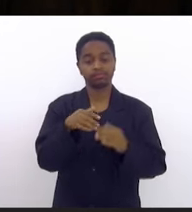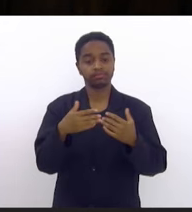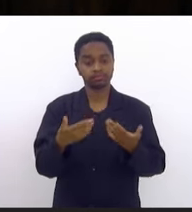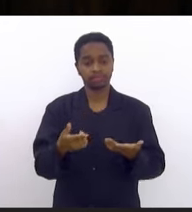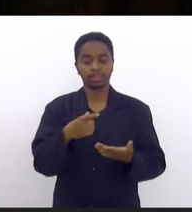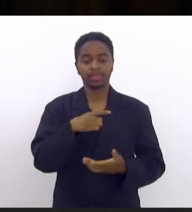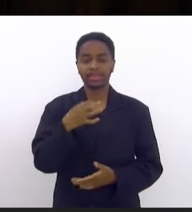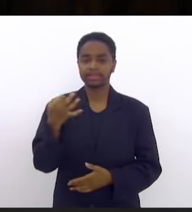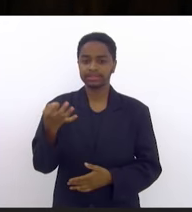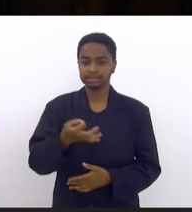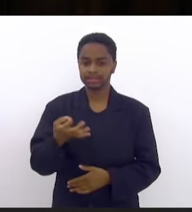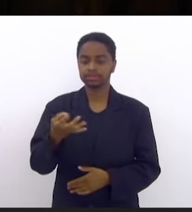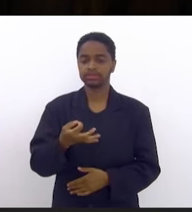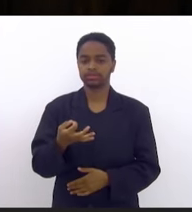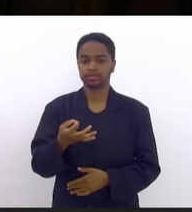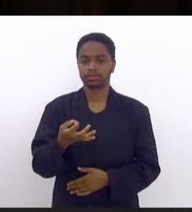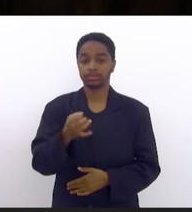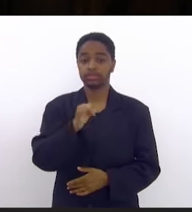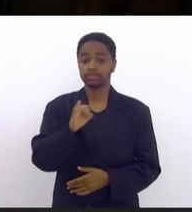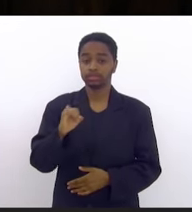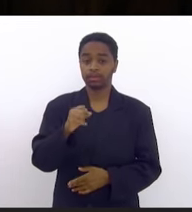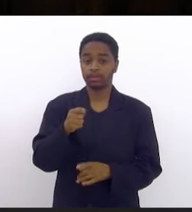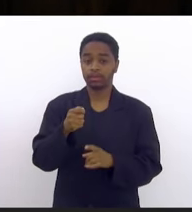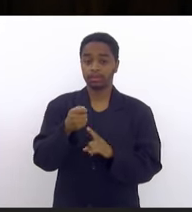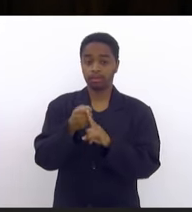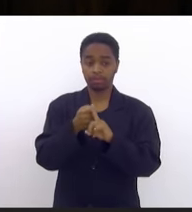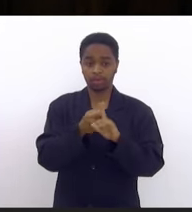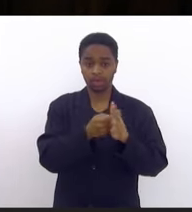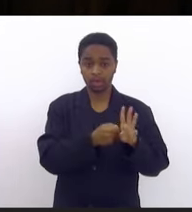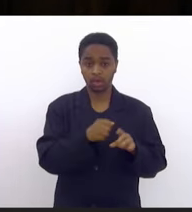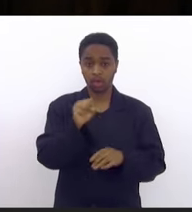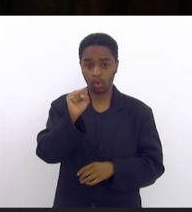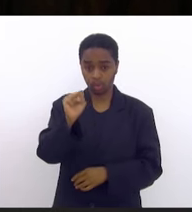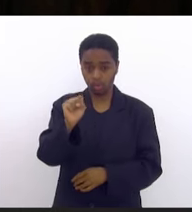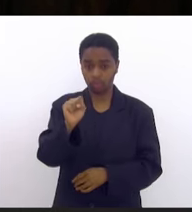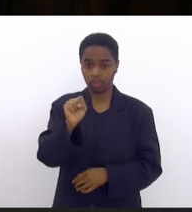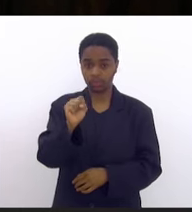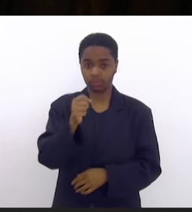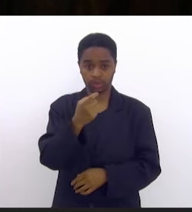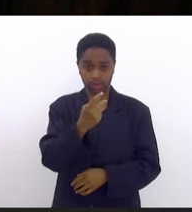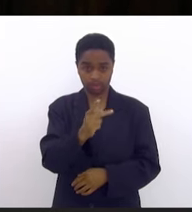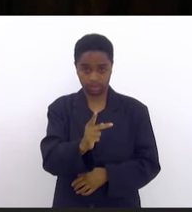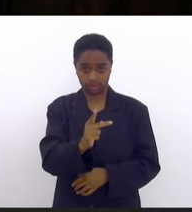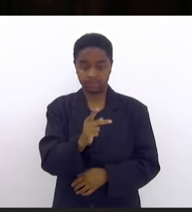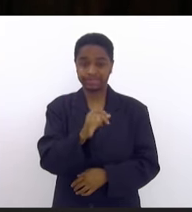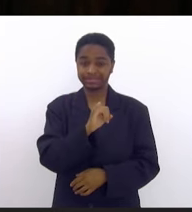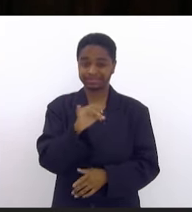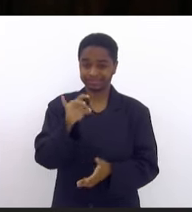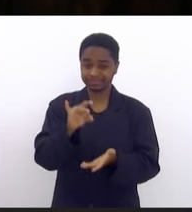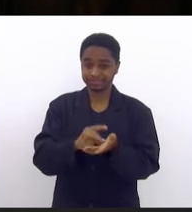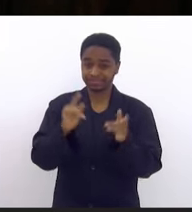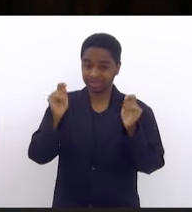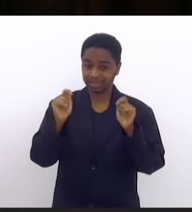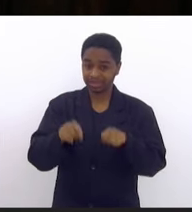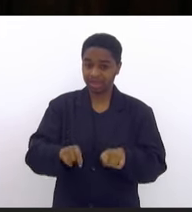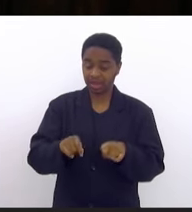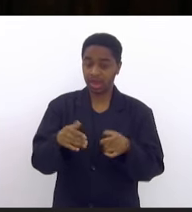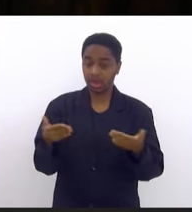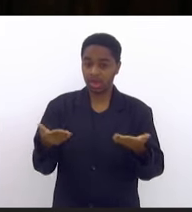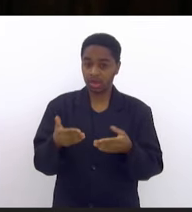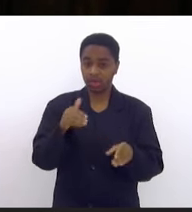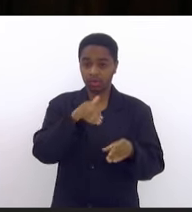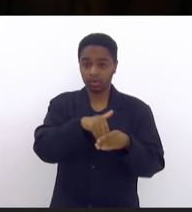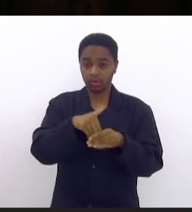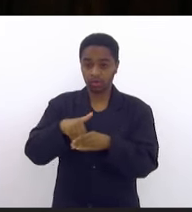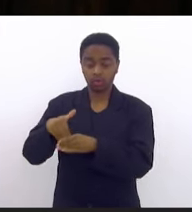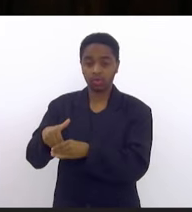certeza que se esses 8 meses de mandato do senhor se pudéssemos trazer para a eleição agora, a sua